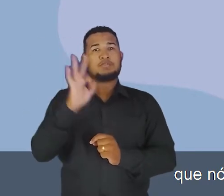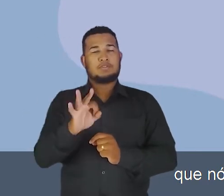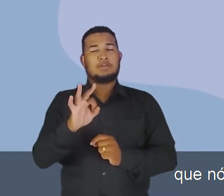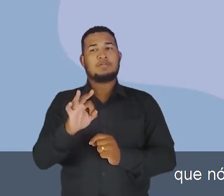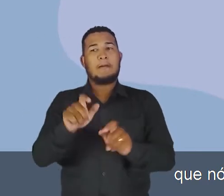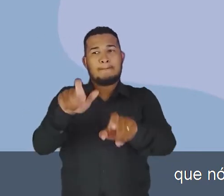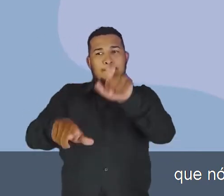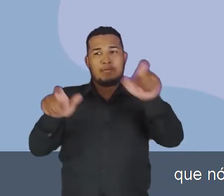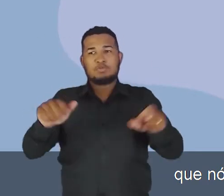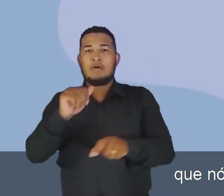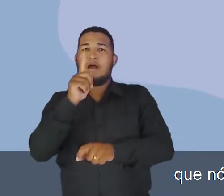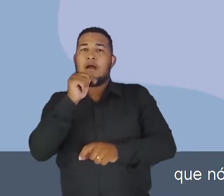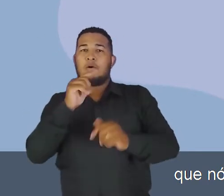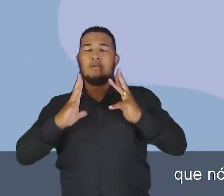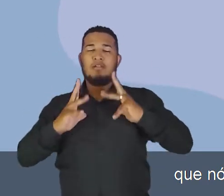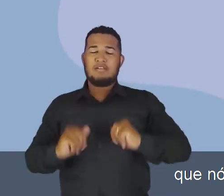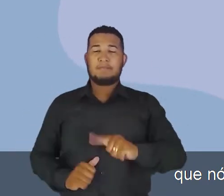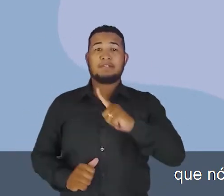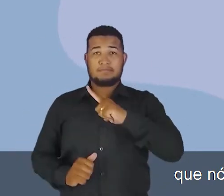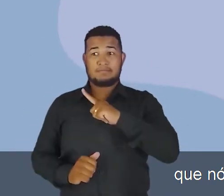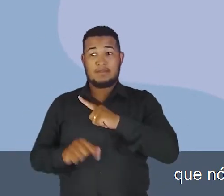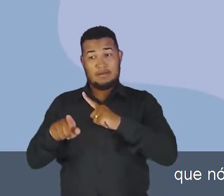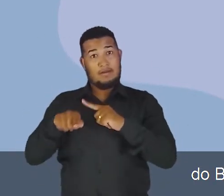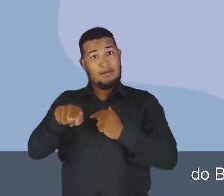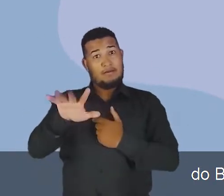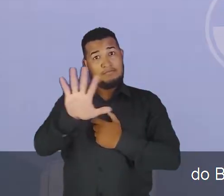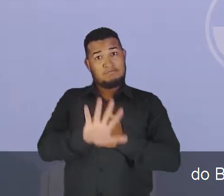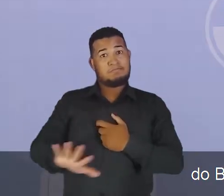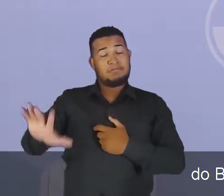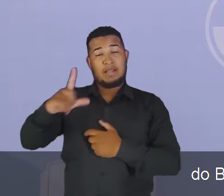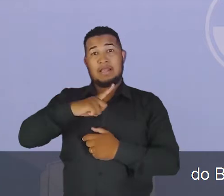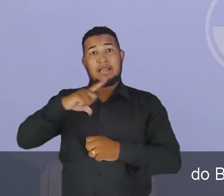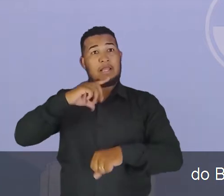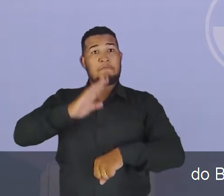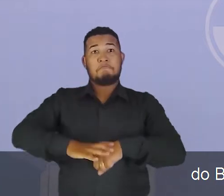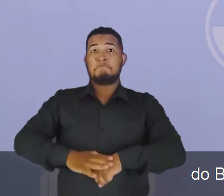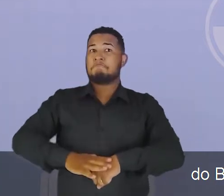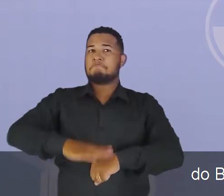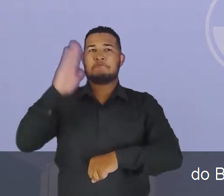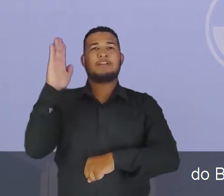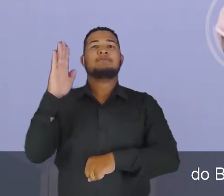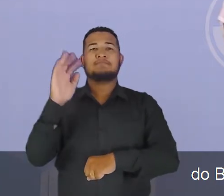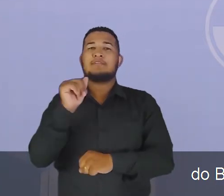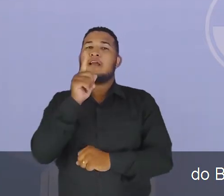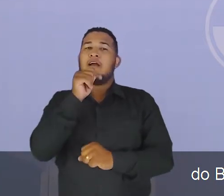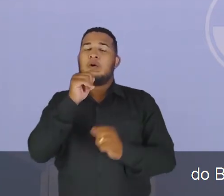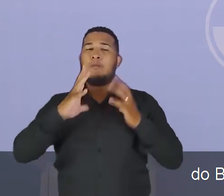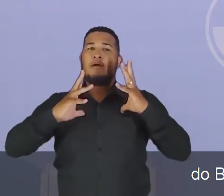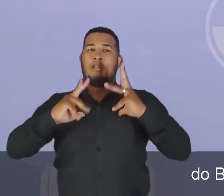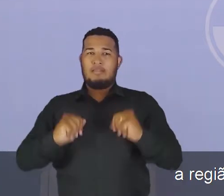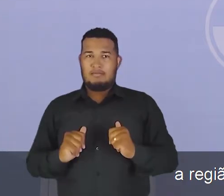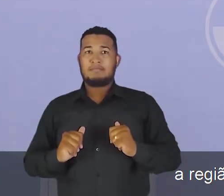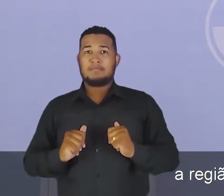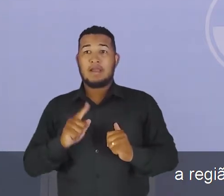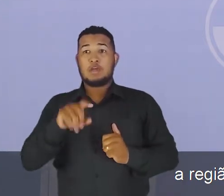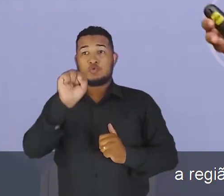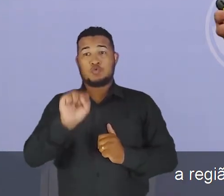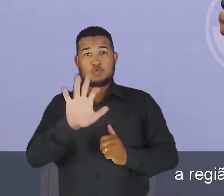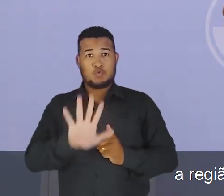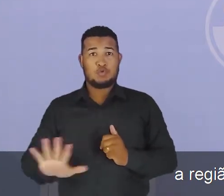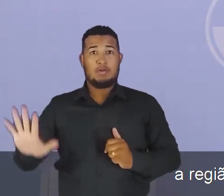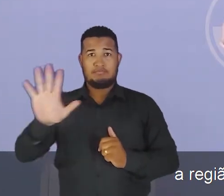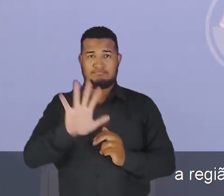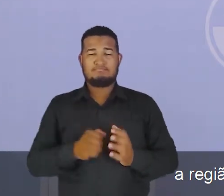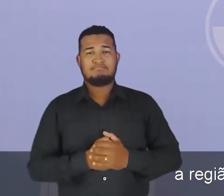91,25% da população com água tratada. É a região do Brasil que possui a maior quantidade de água tratada, é a região